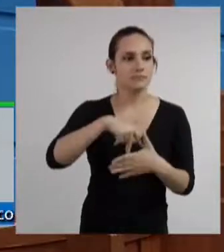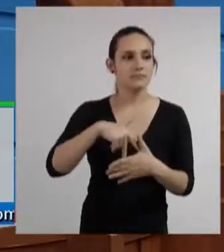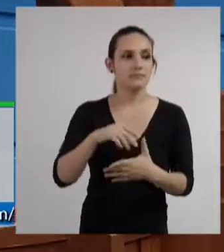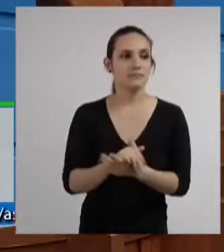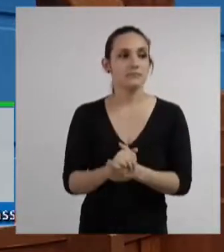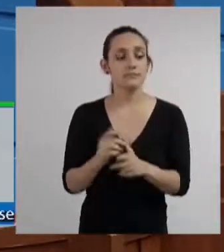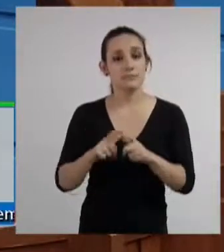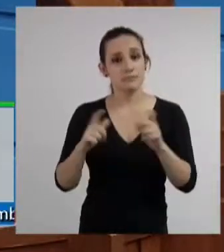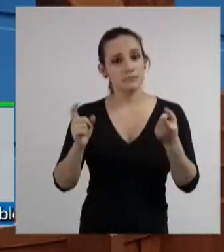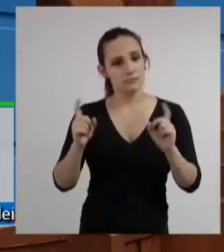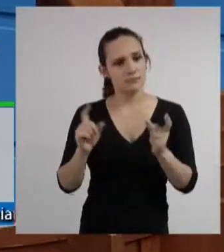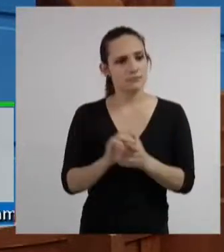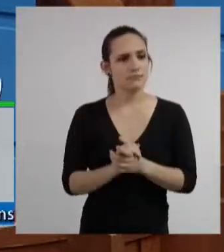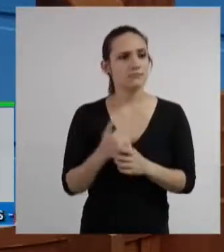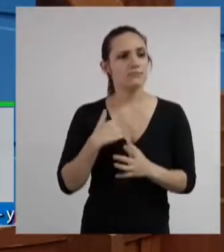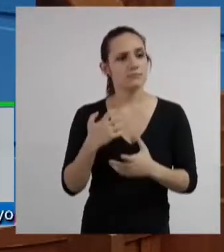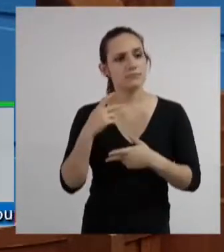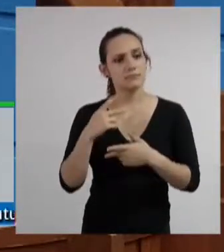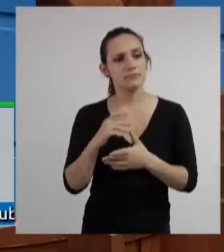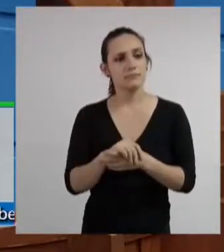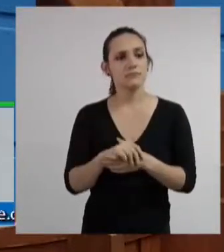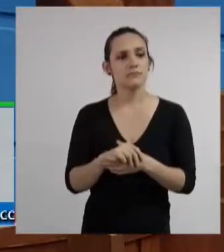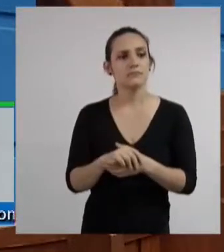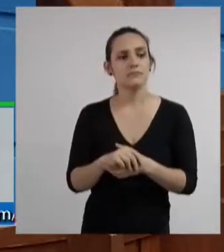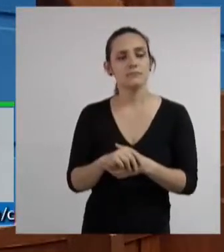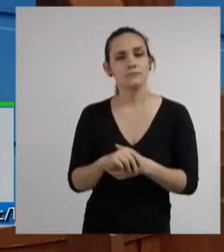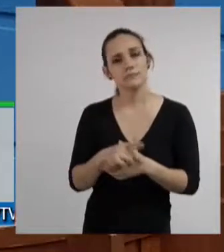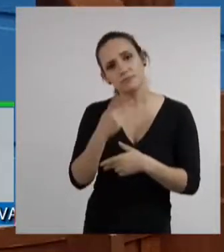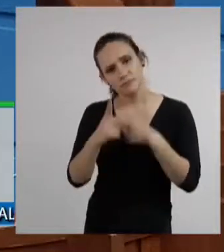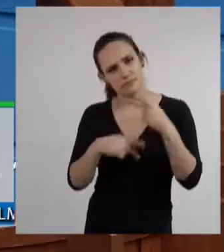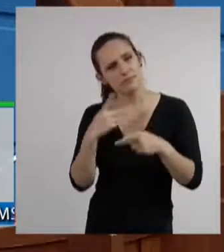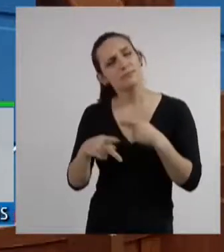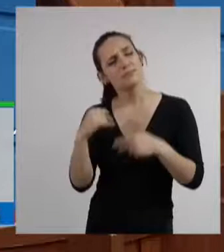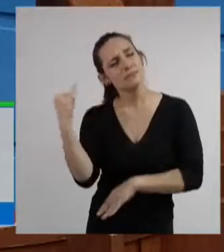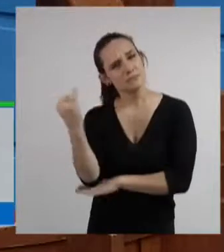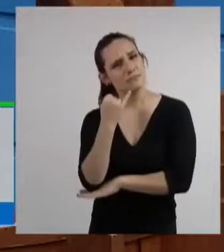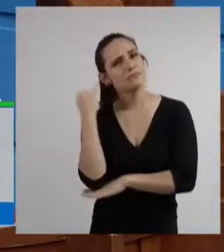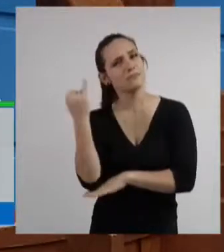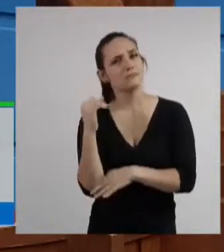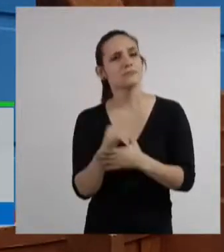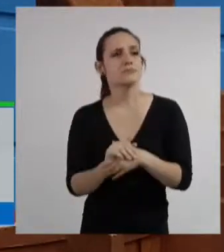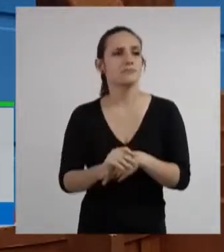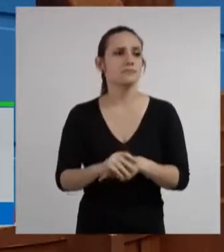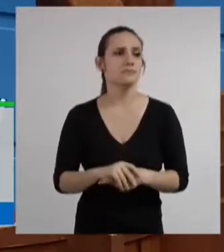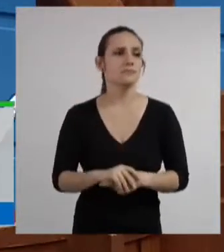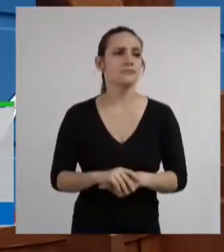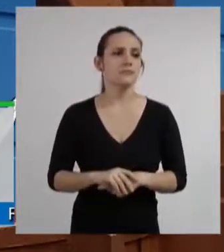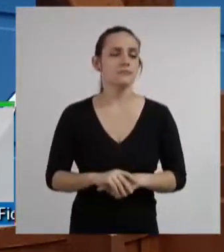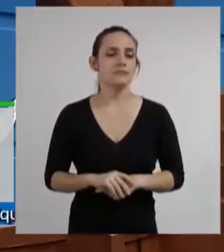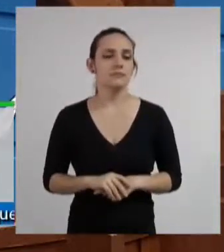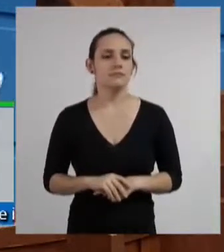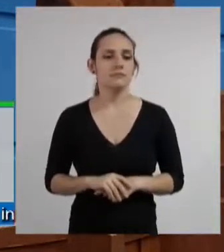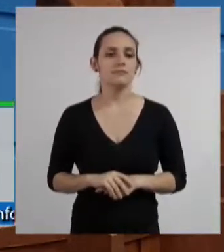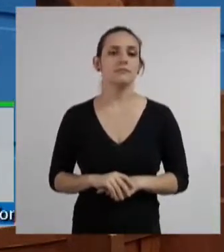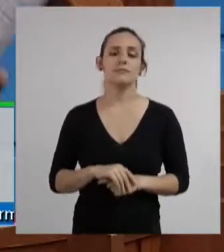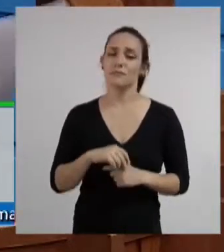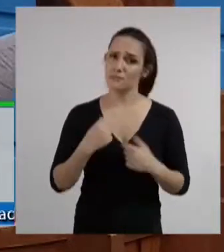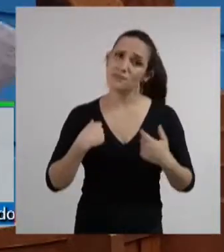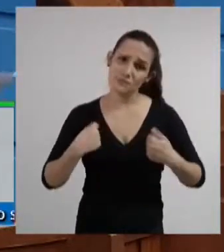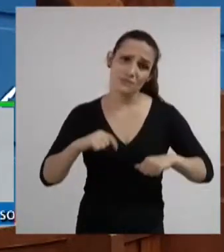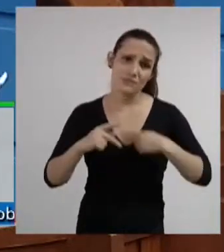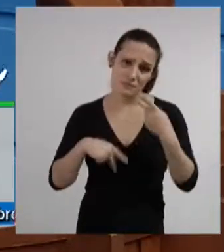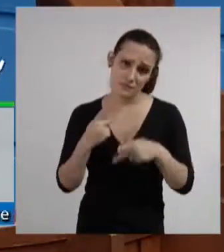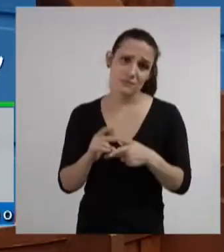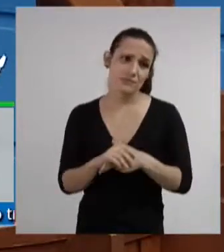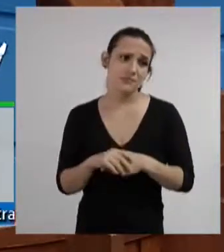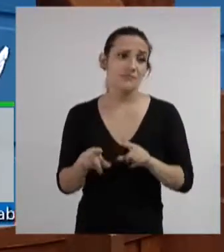do grande expediente para fazer um registro que eu considero extremamente importante, ao